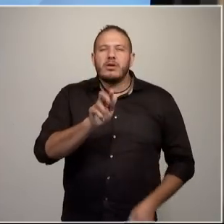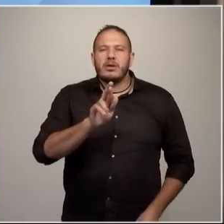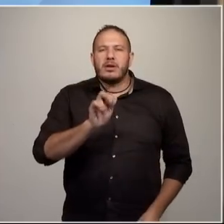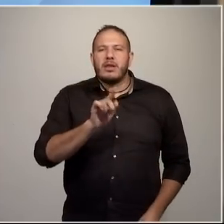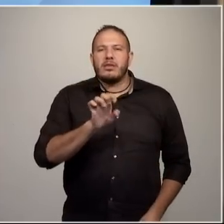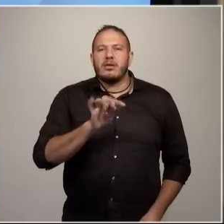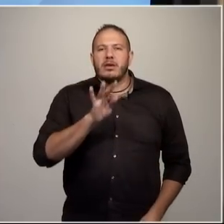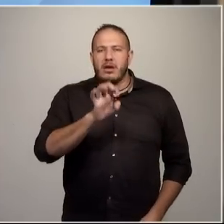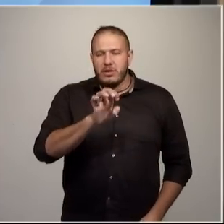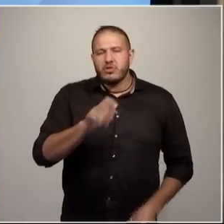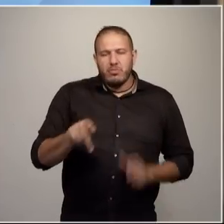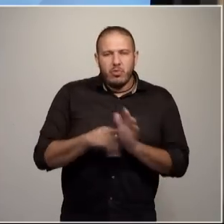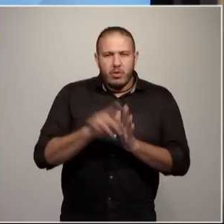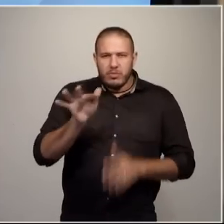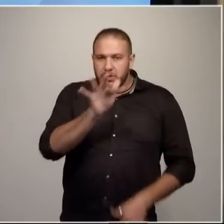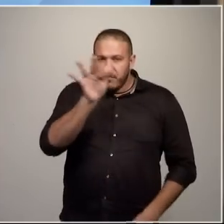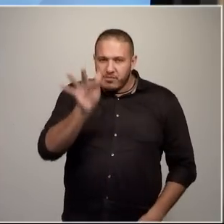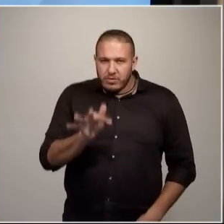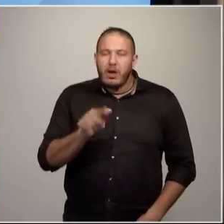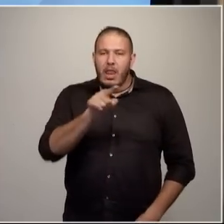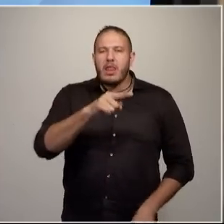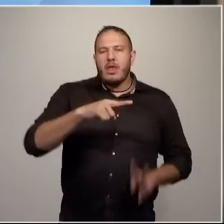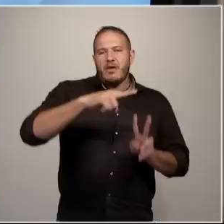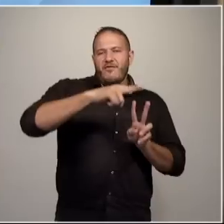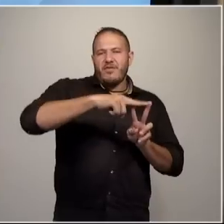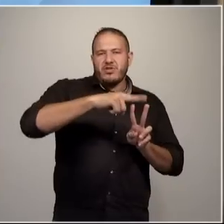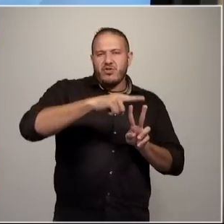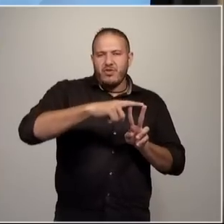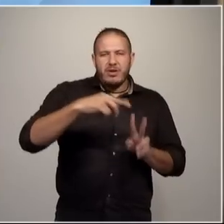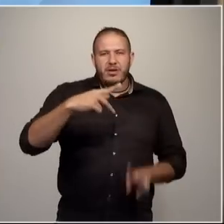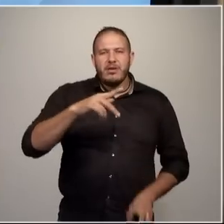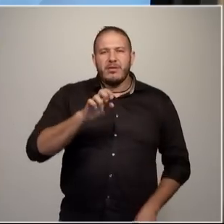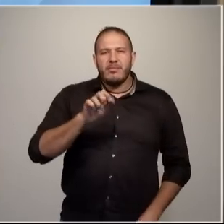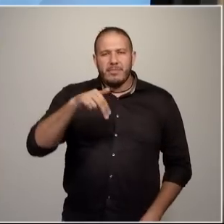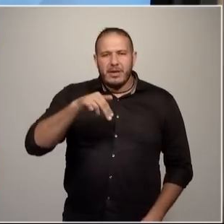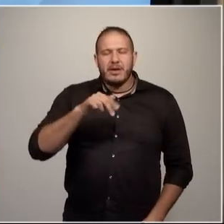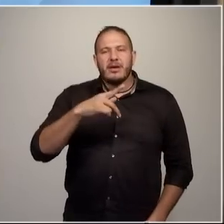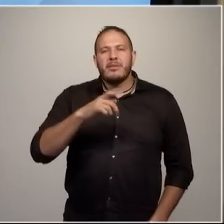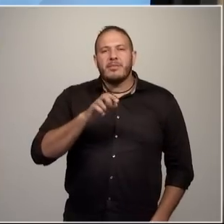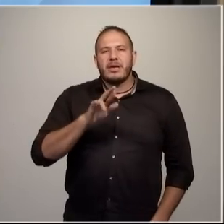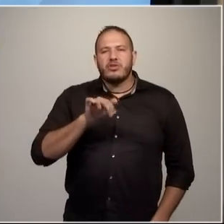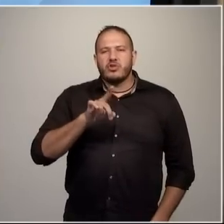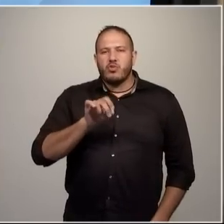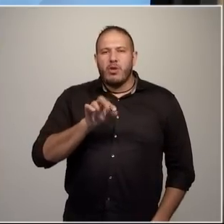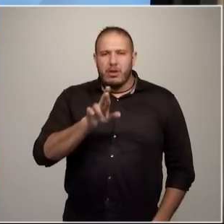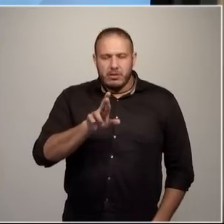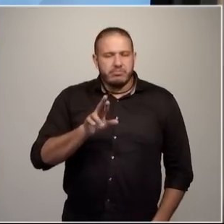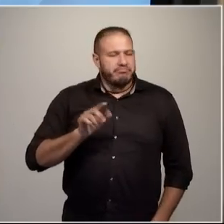ele é o vetor perpendicular. E aí eu faço a equação da reta que passa por esse ponto.